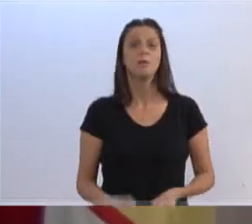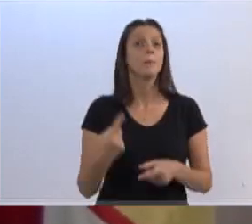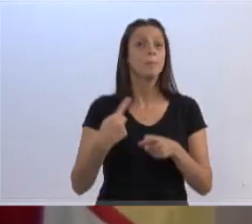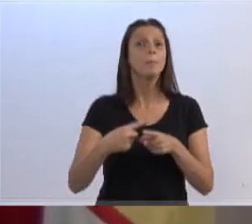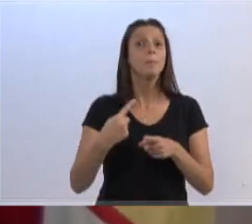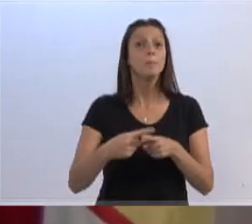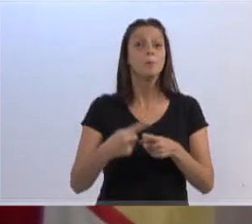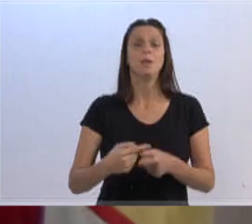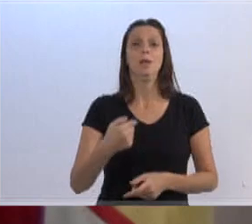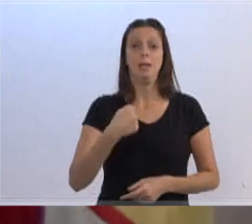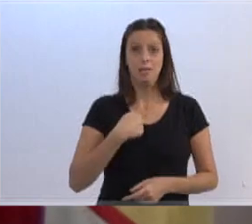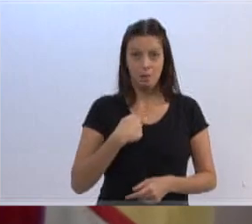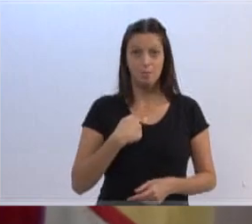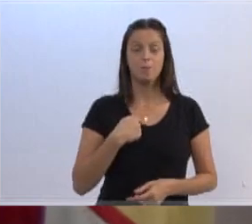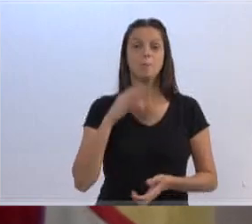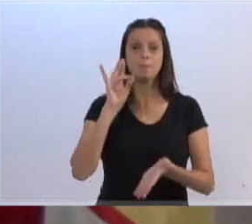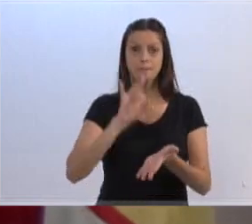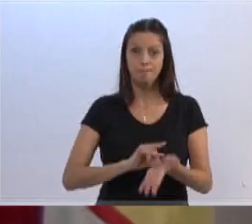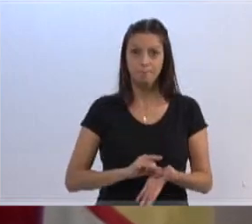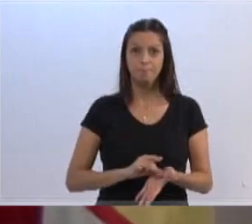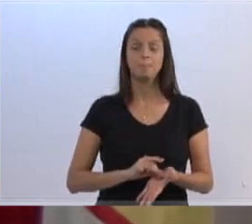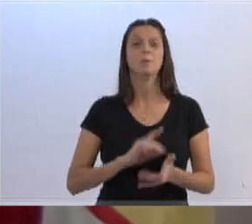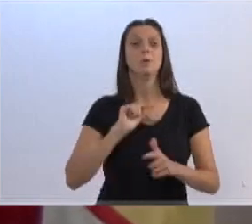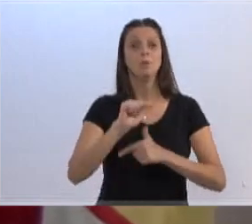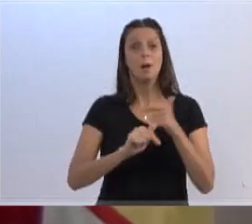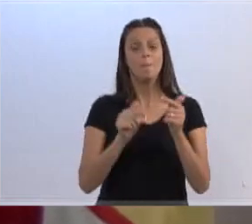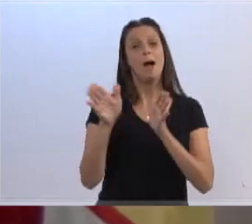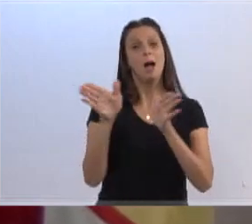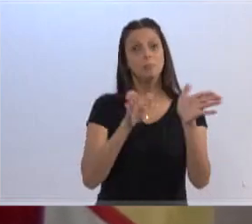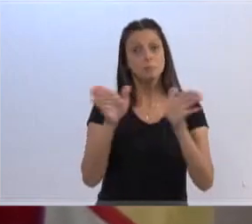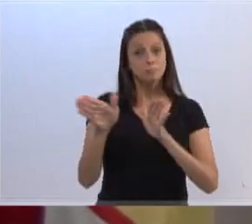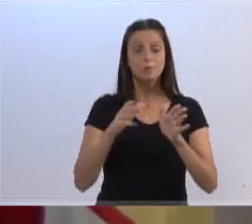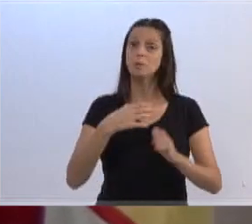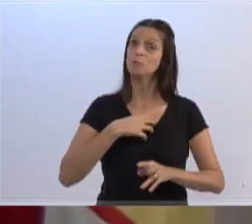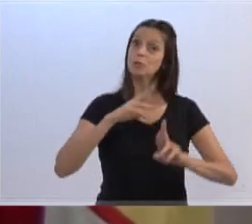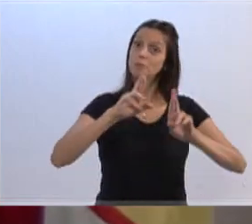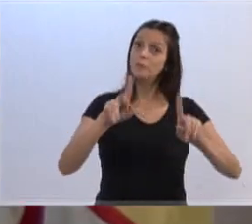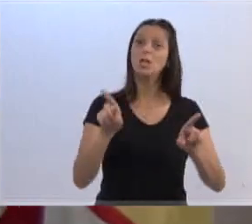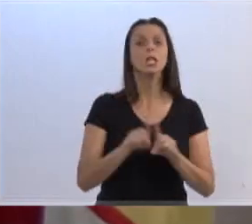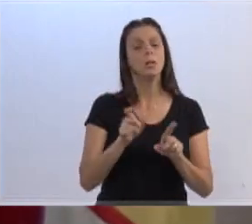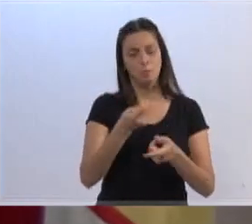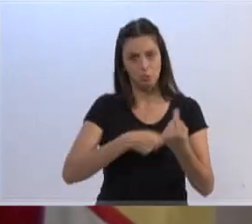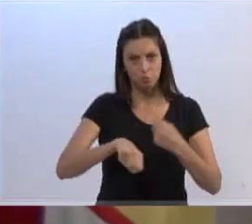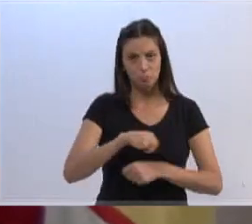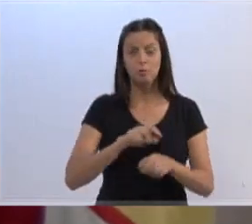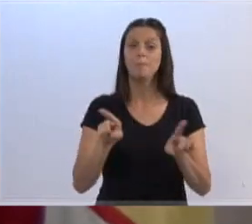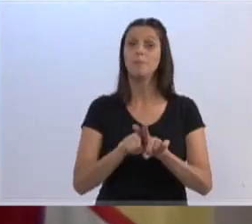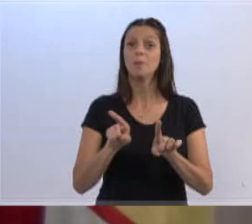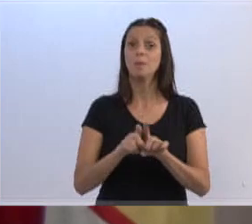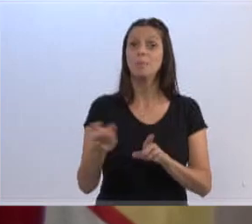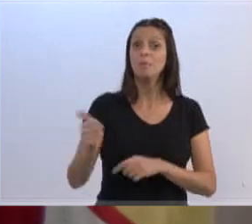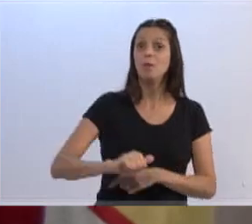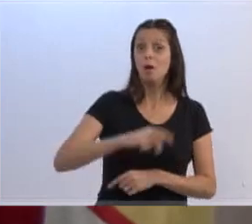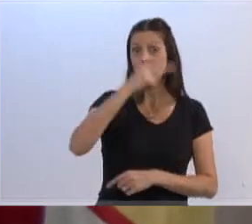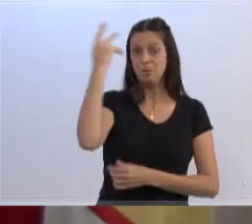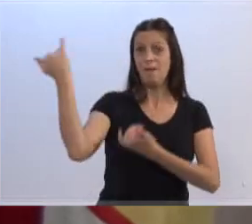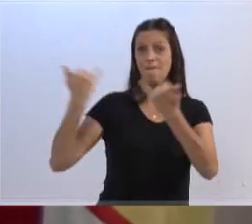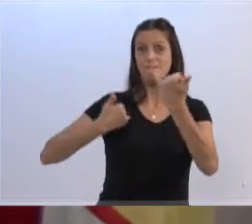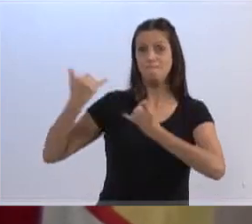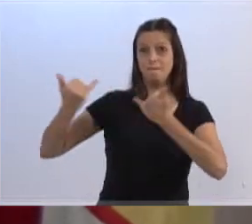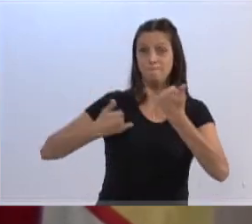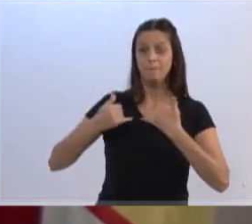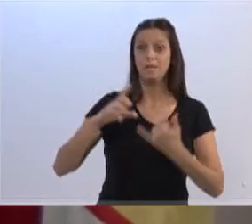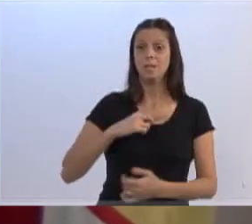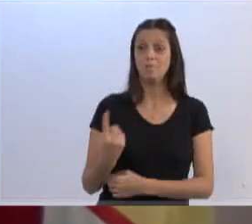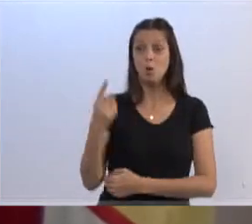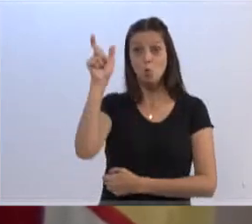eu faço aqui um mandato diferenciado e um mandato extremamente econômico. E aí eu ouvi boatos piores, boatos de que um